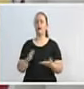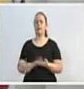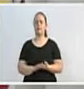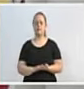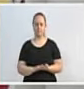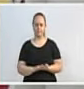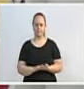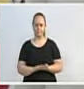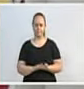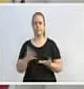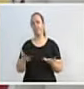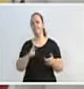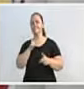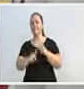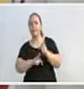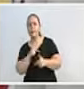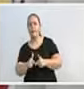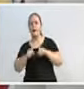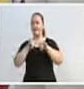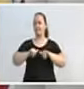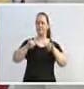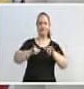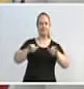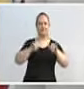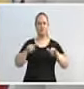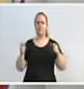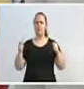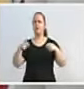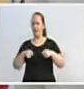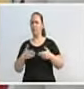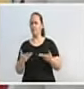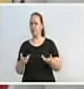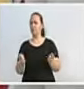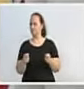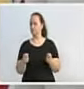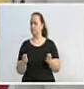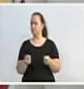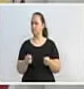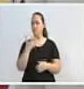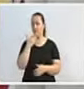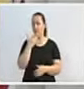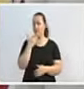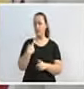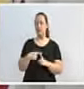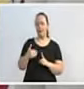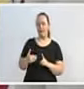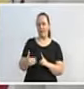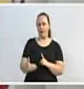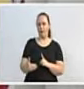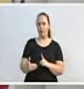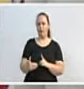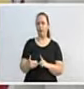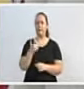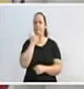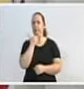aquele trabalho publicitário, né, do governo, né, com mais facilidade, que esse governo não teve essa capacidade,